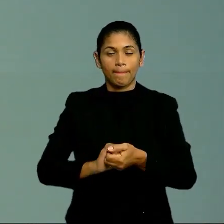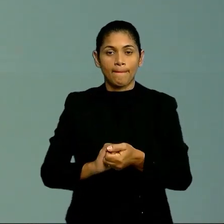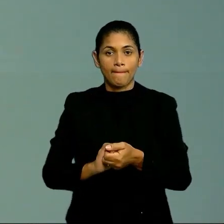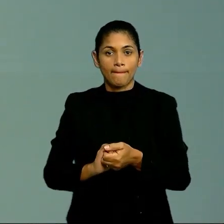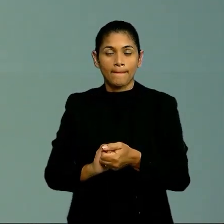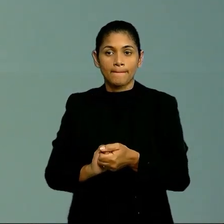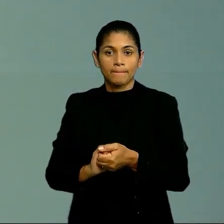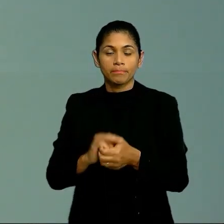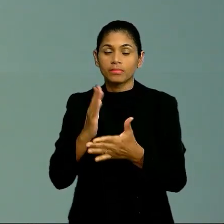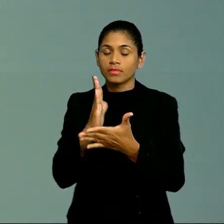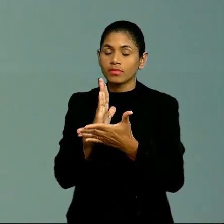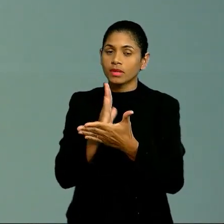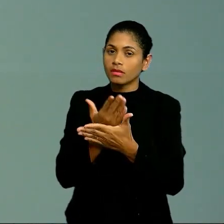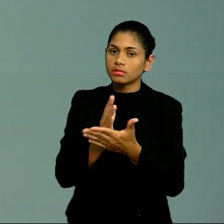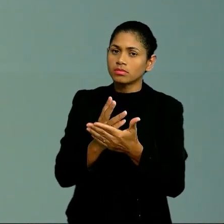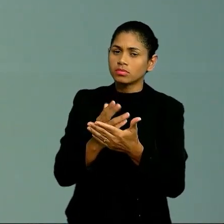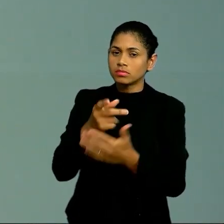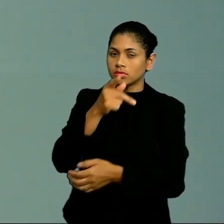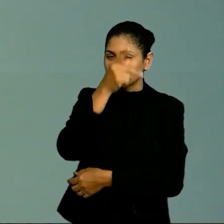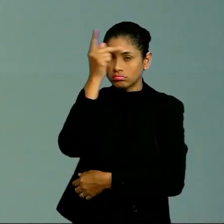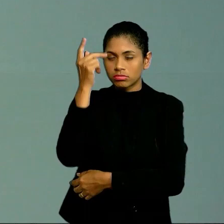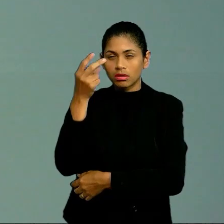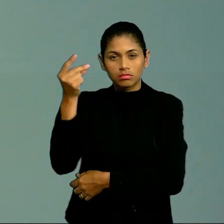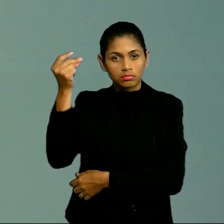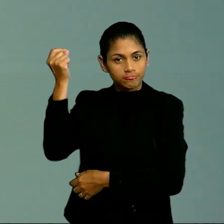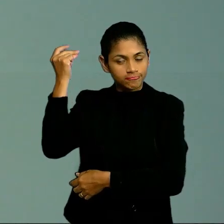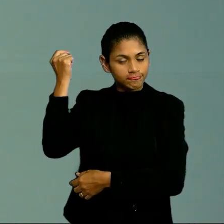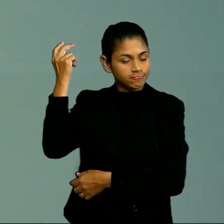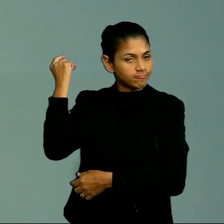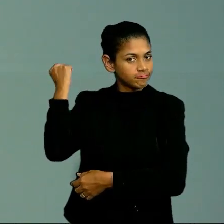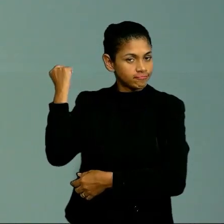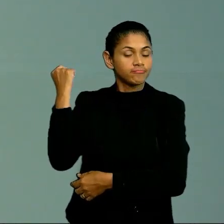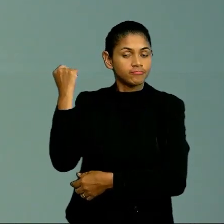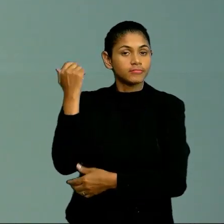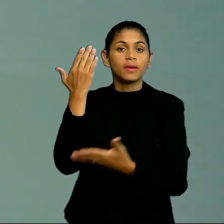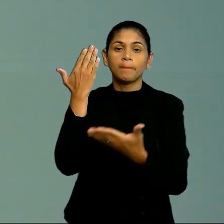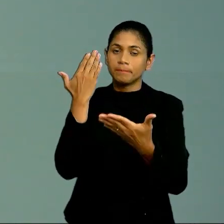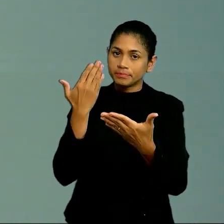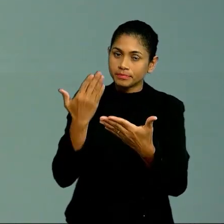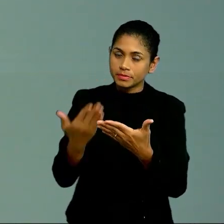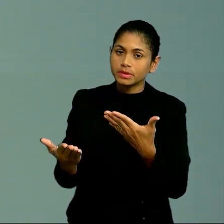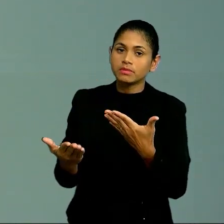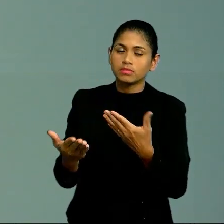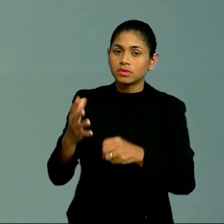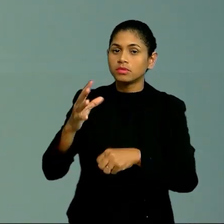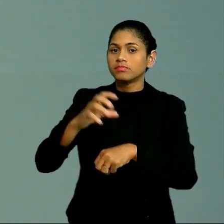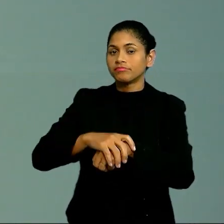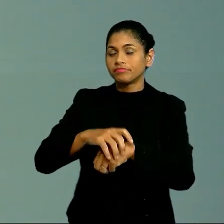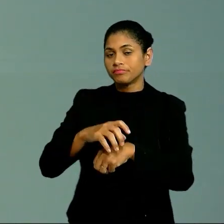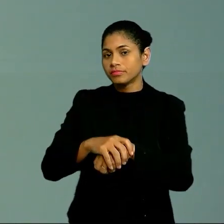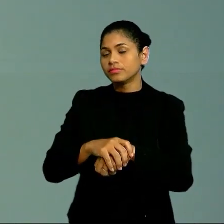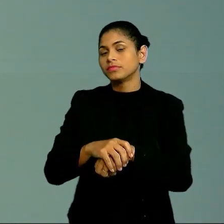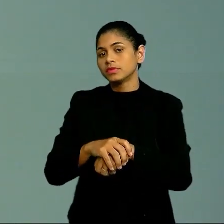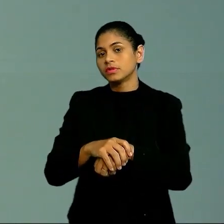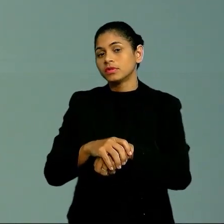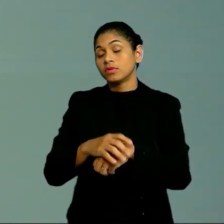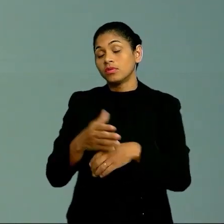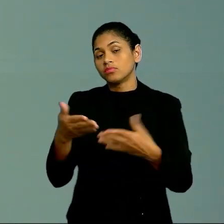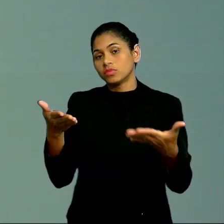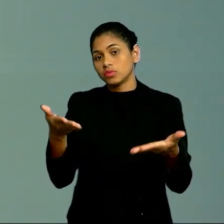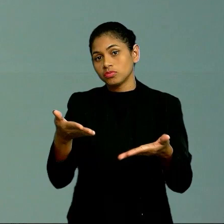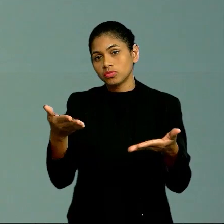Alguns ancestrais, eles tinham cauda, então perdeu a funcionalidade e ele foi encurtando, mas ele tem função hoje também. Ele é